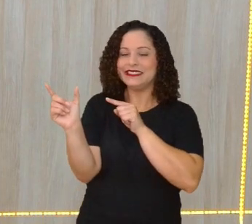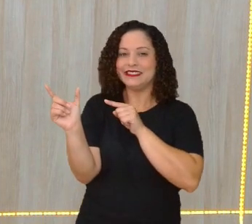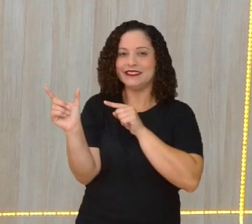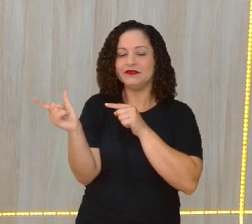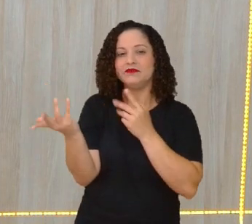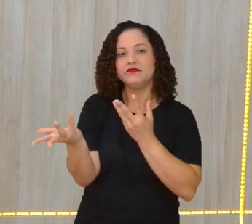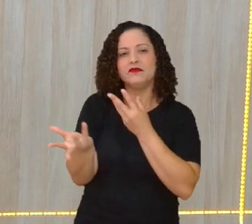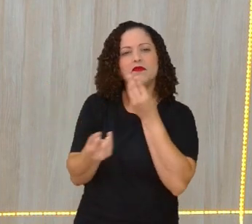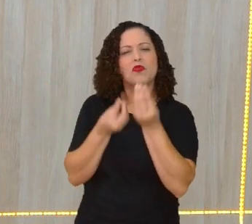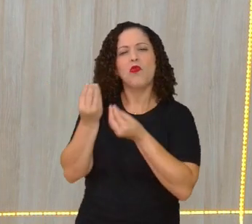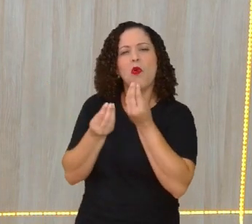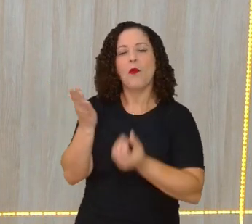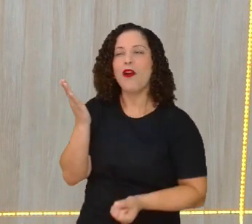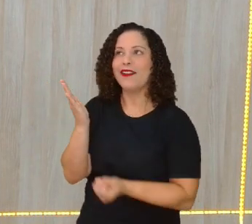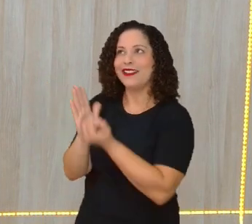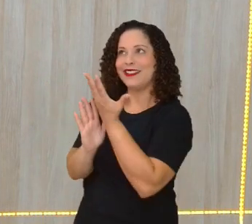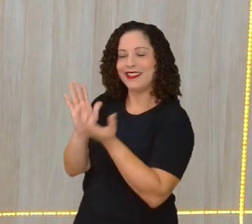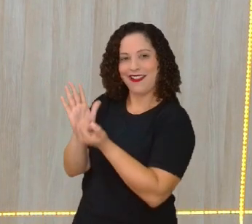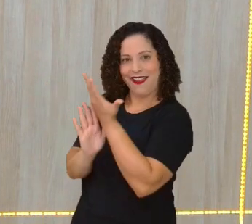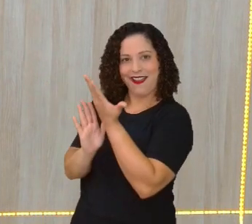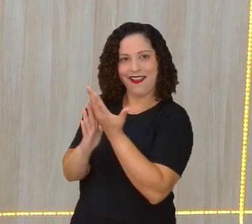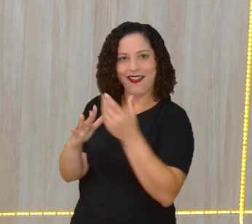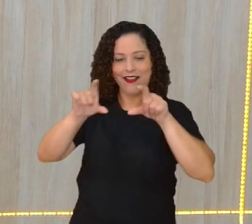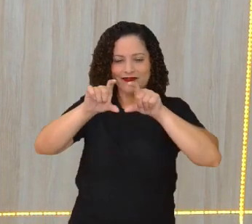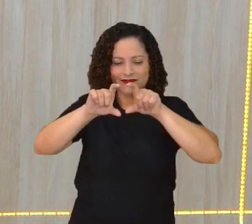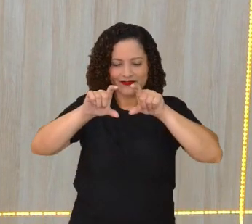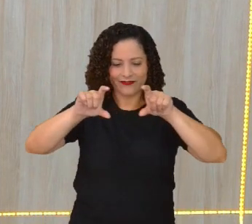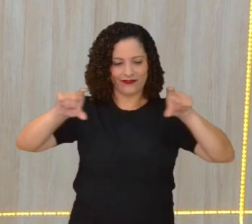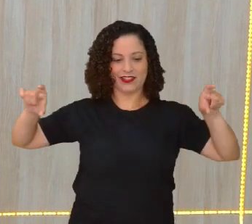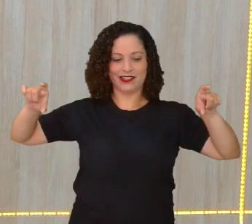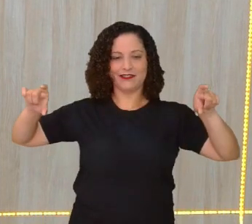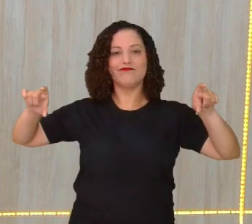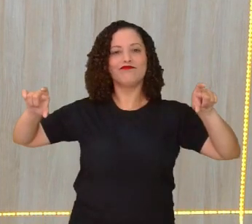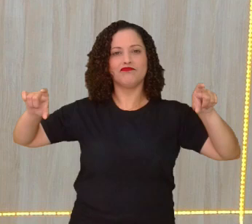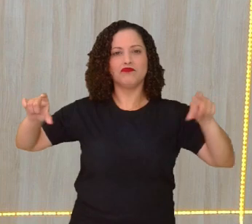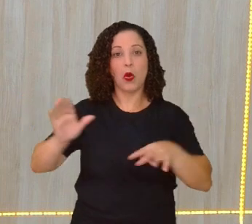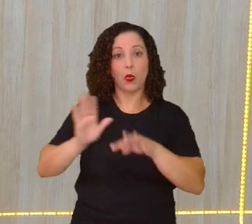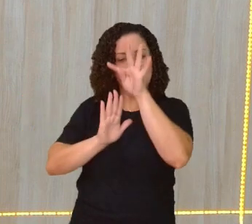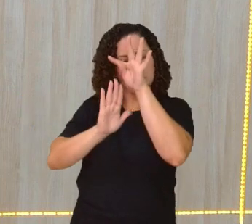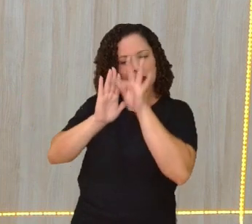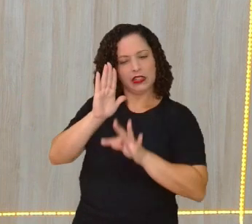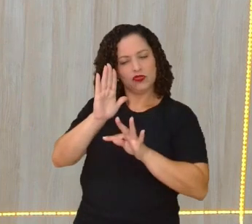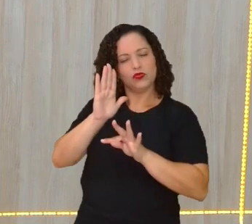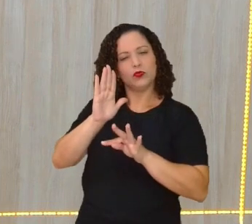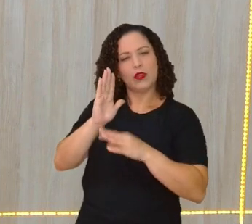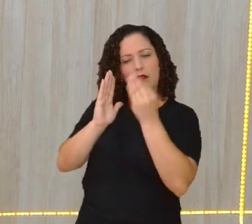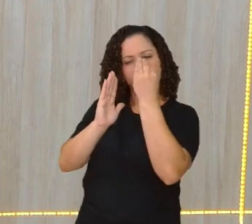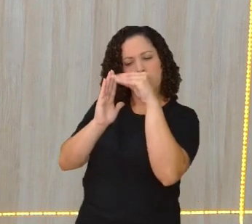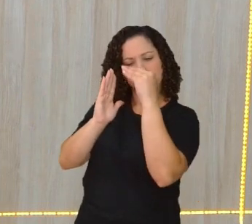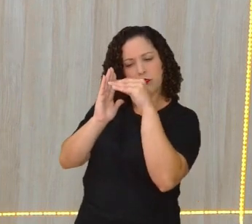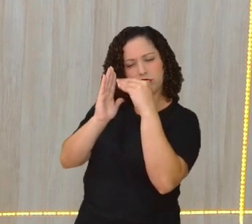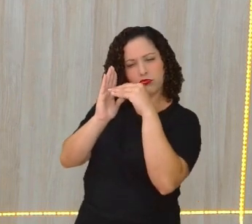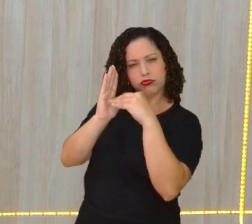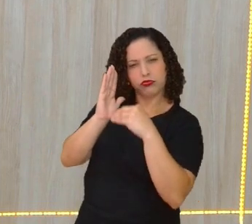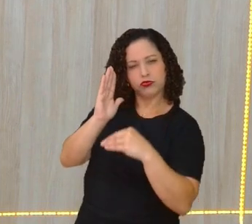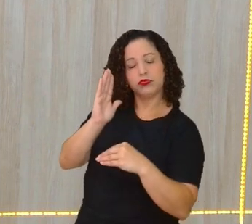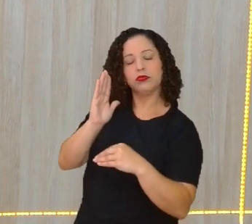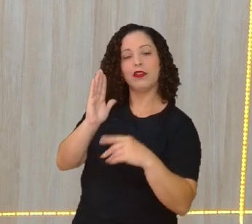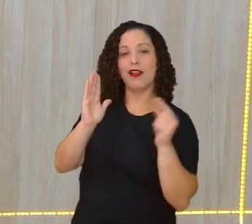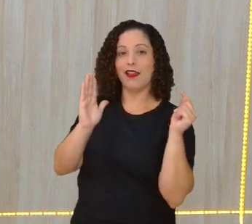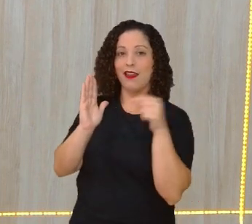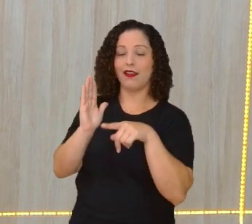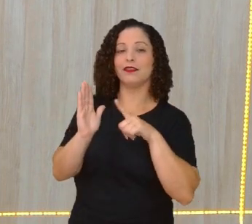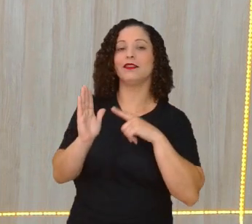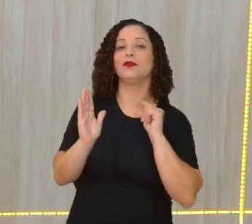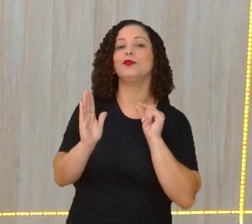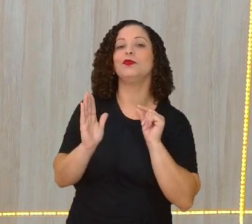está construindo uma oração dentro de um texto, não é? Então, lá nós